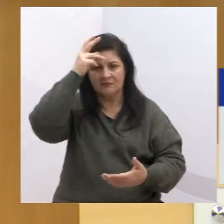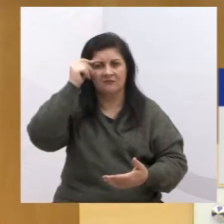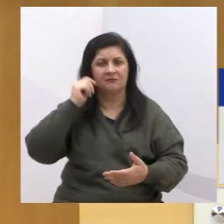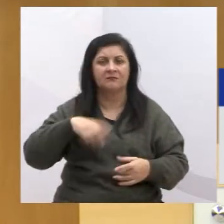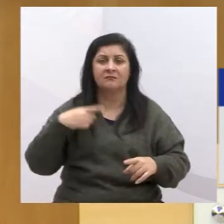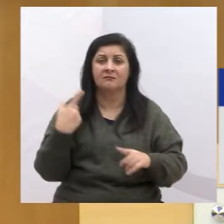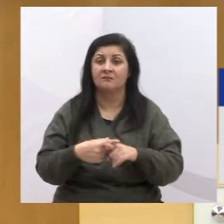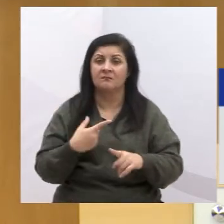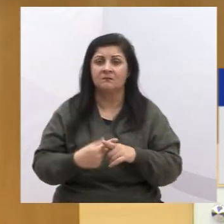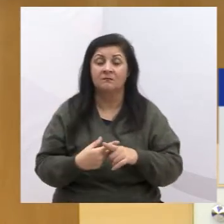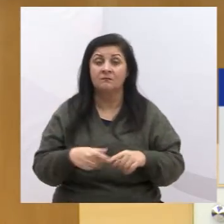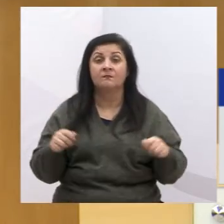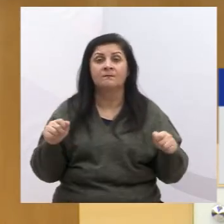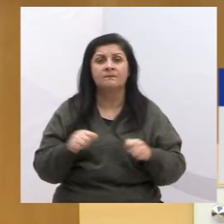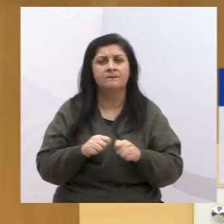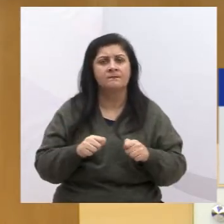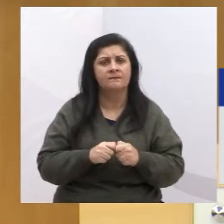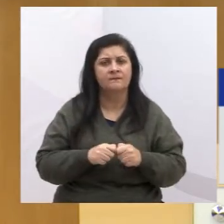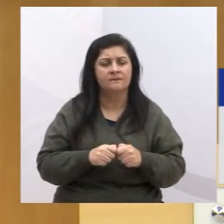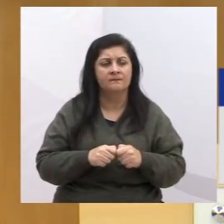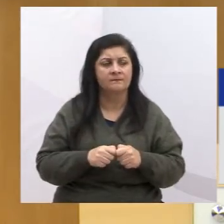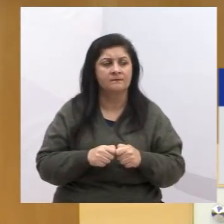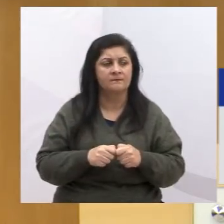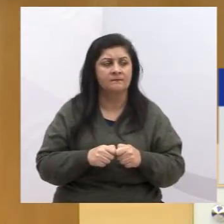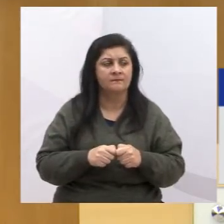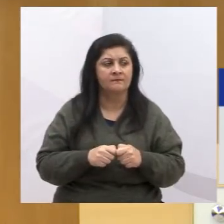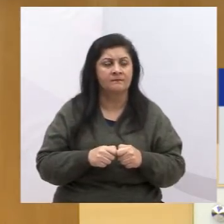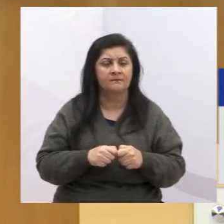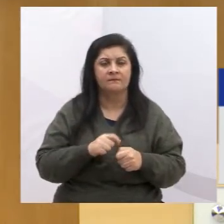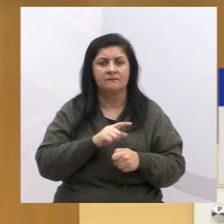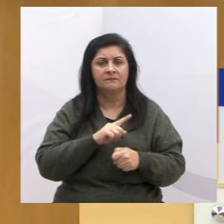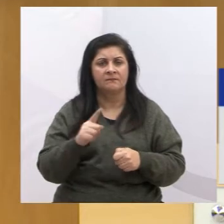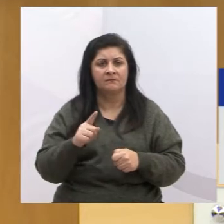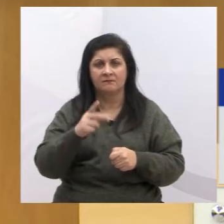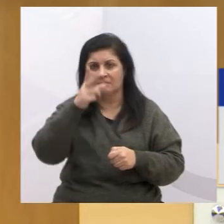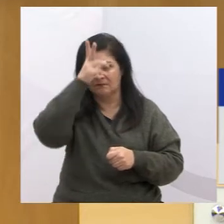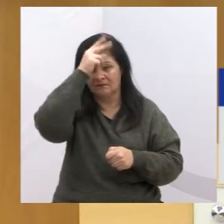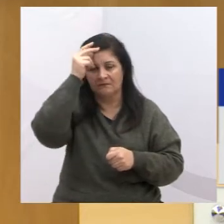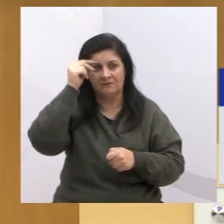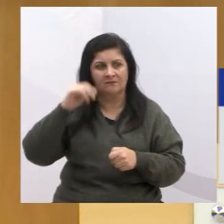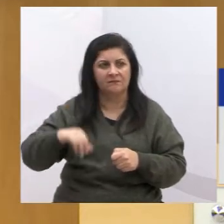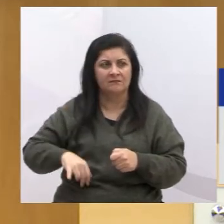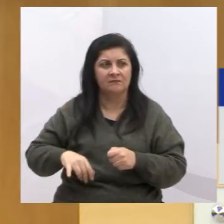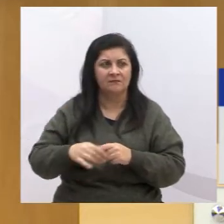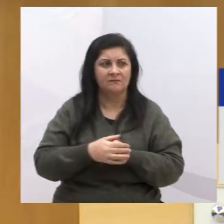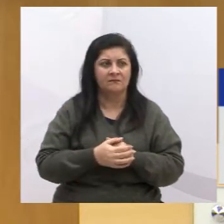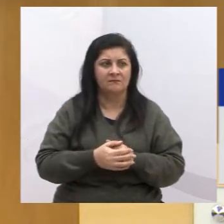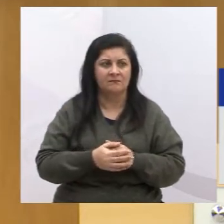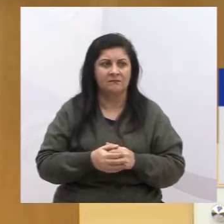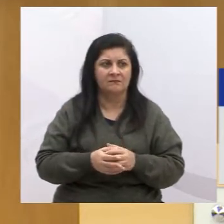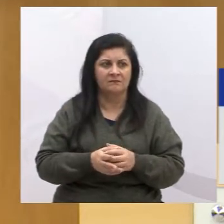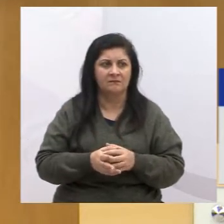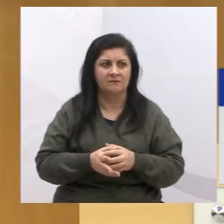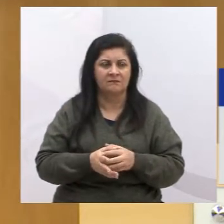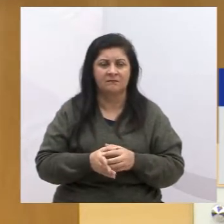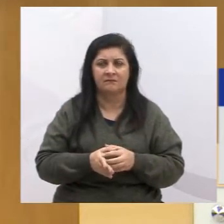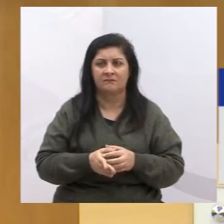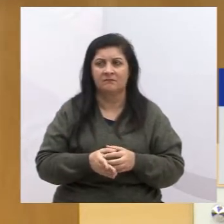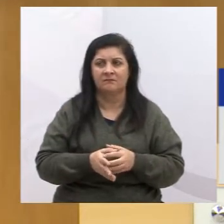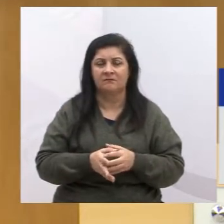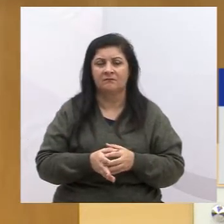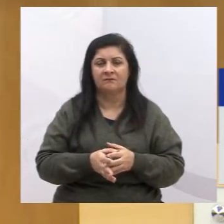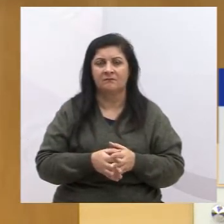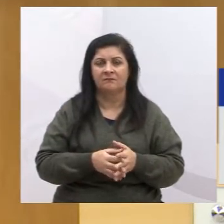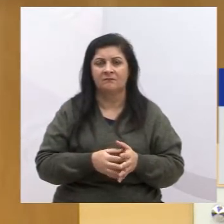conduta está fazendo que não é a prefeitura que sofre. Só para concluir, senhor presidente, não é a prefeitura que sofre